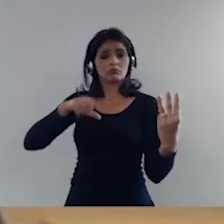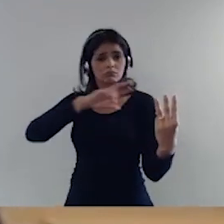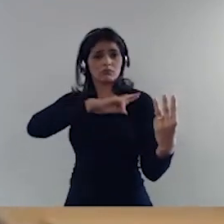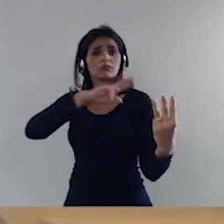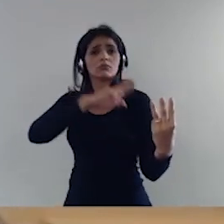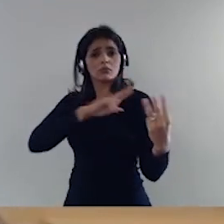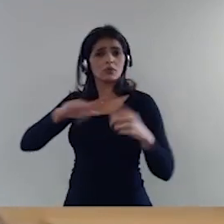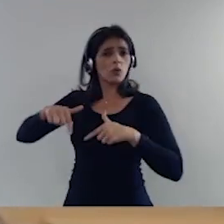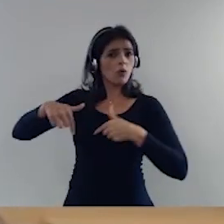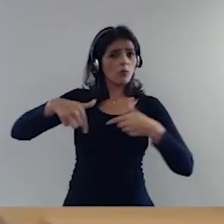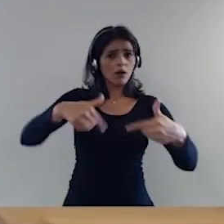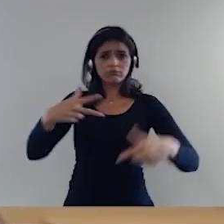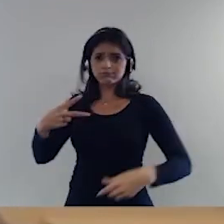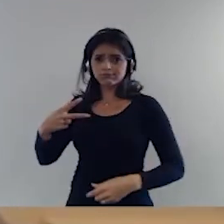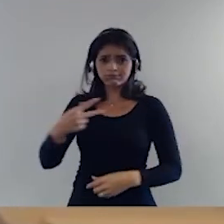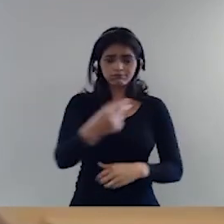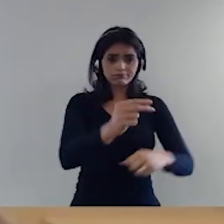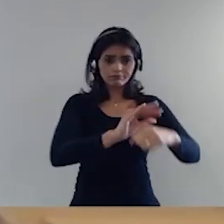enfrentamento à